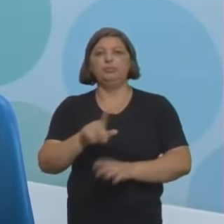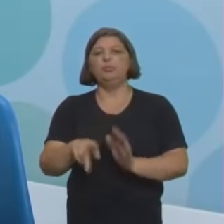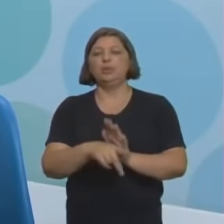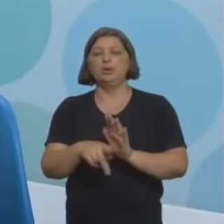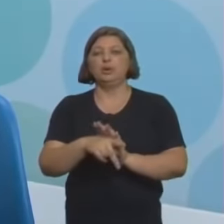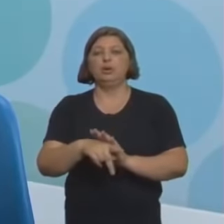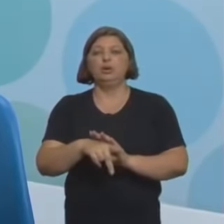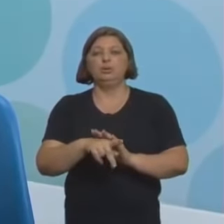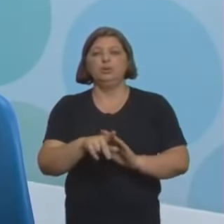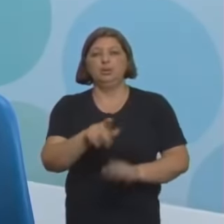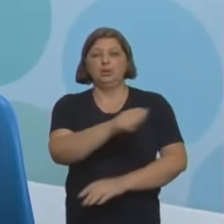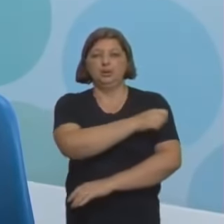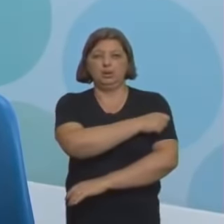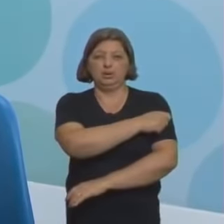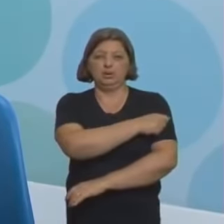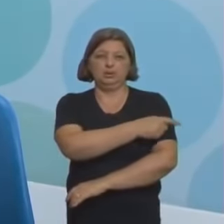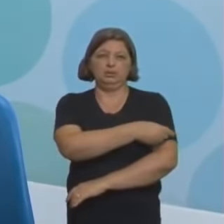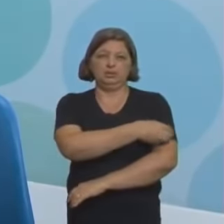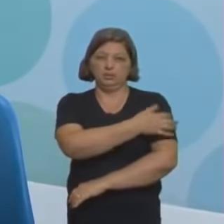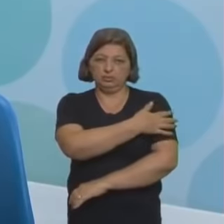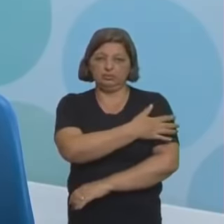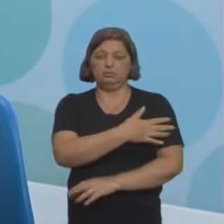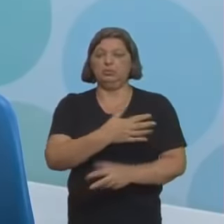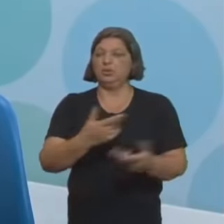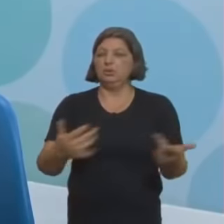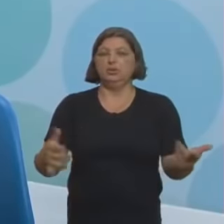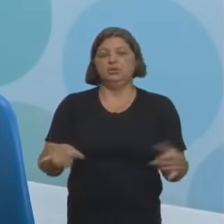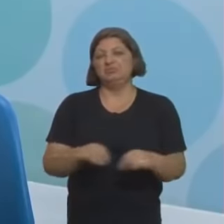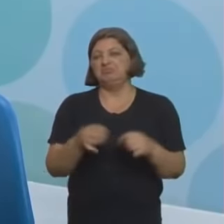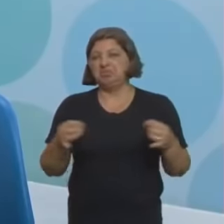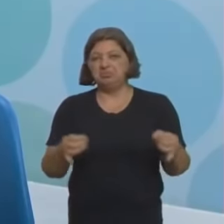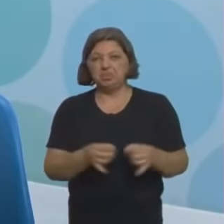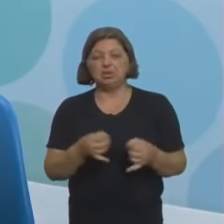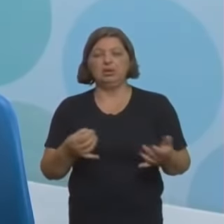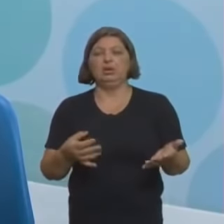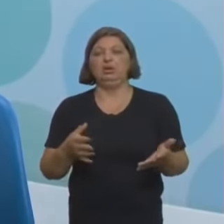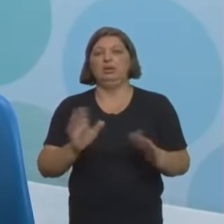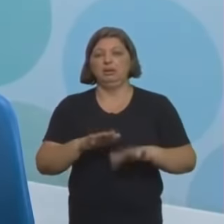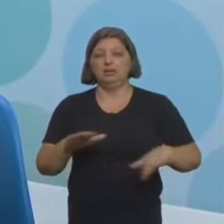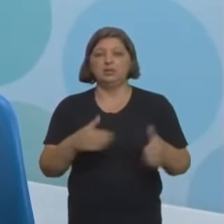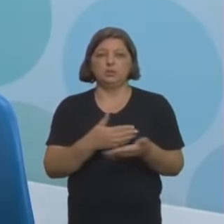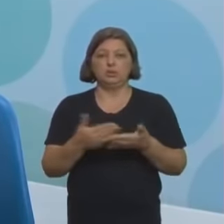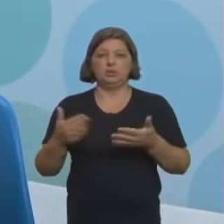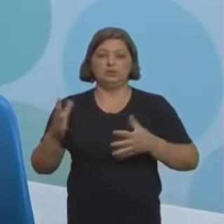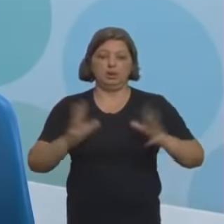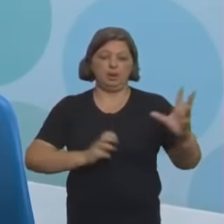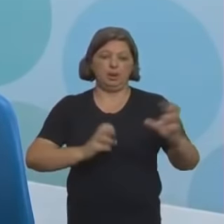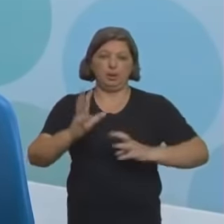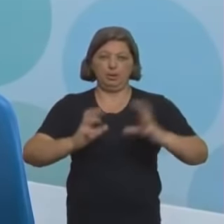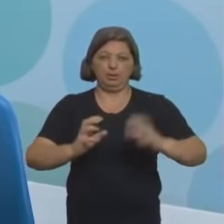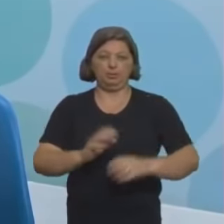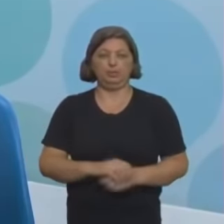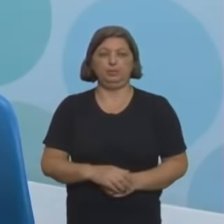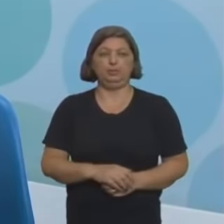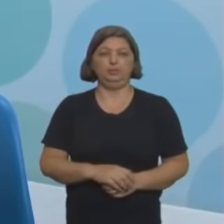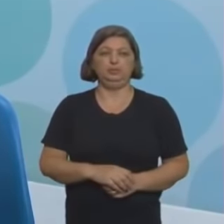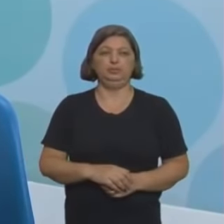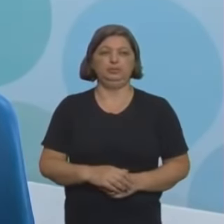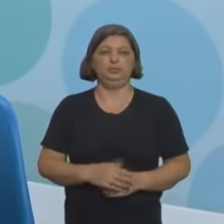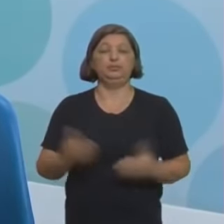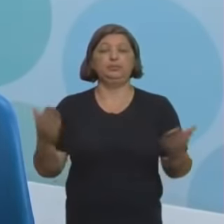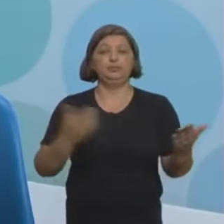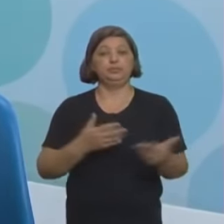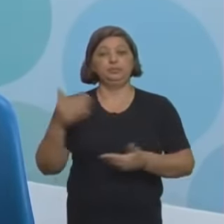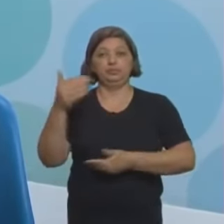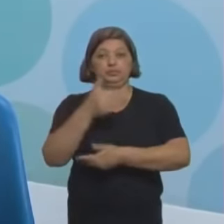singelas, as crianças acabam se desentendendo, né? Então, agora, eu vou pedir para colocarem um